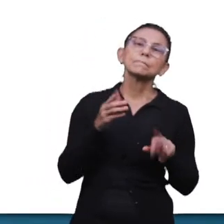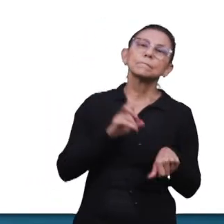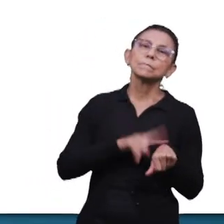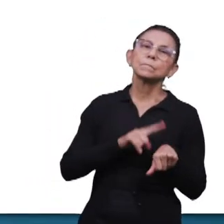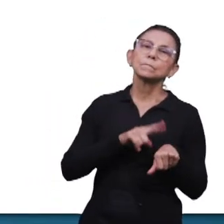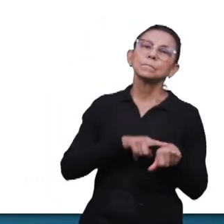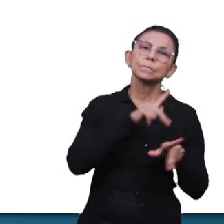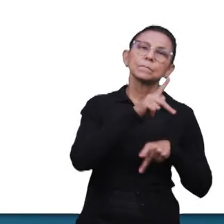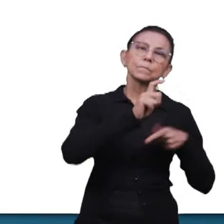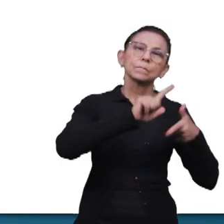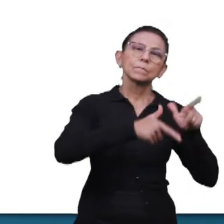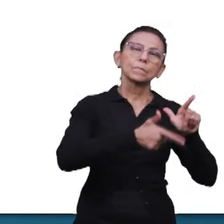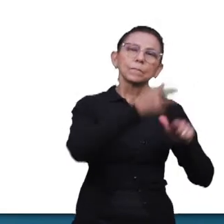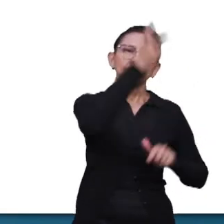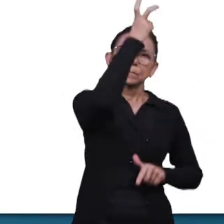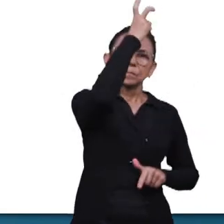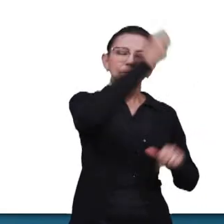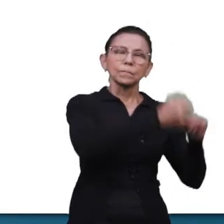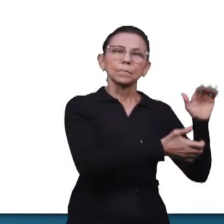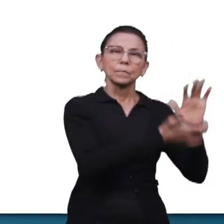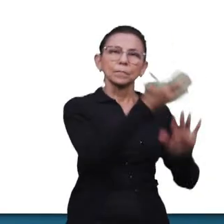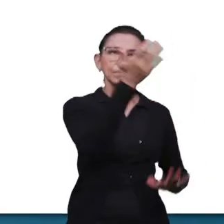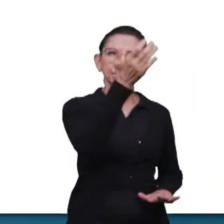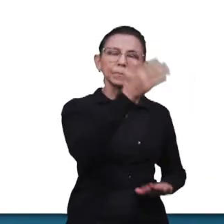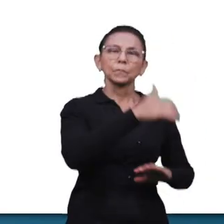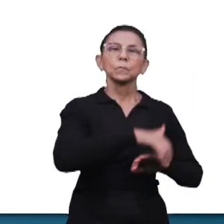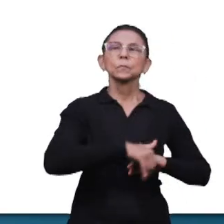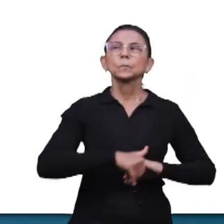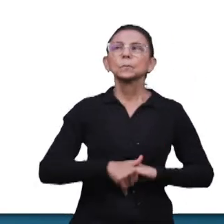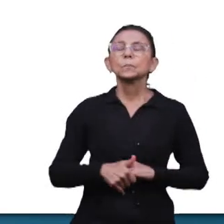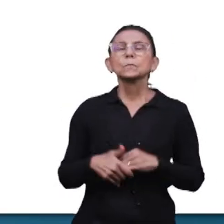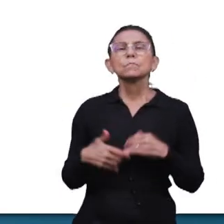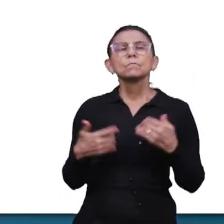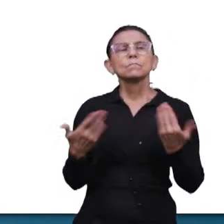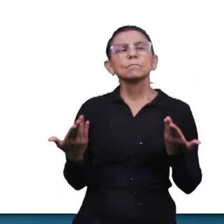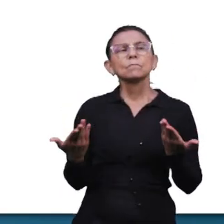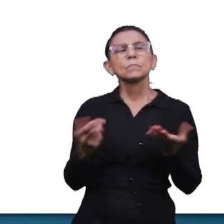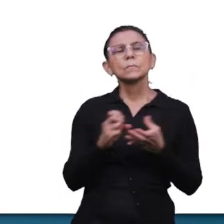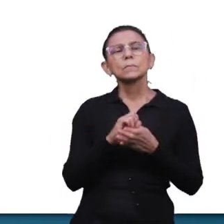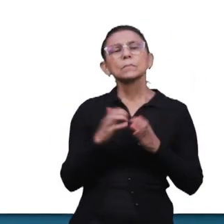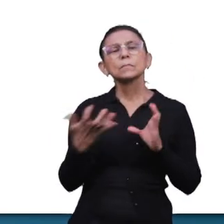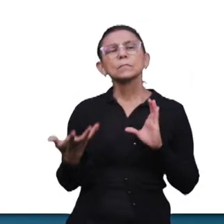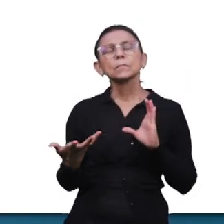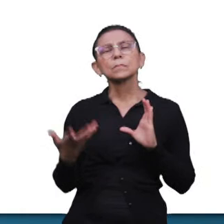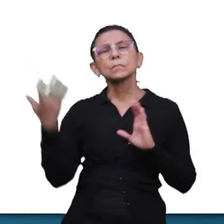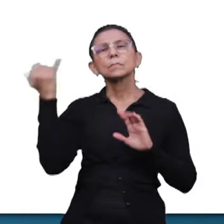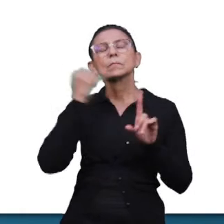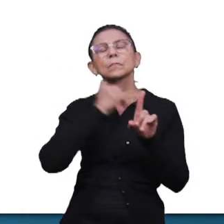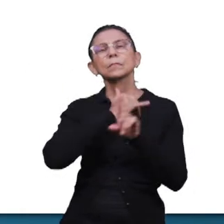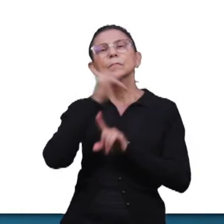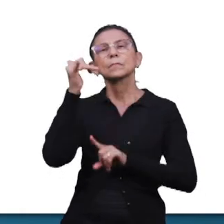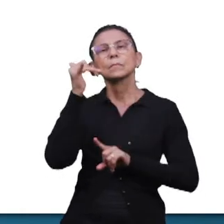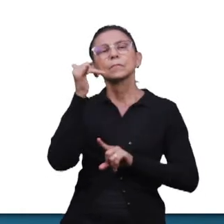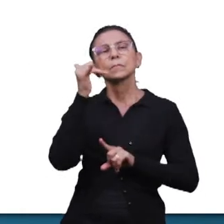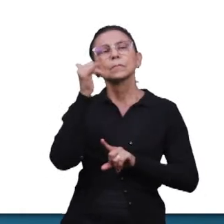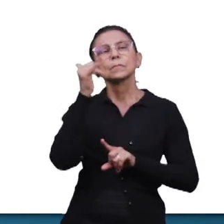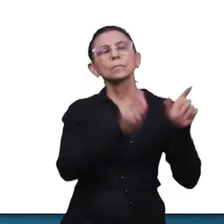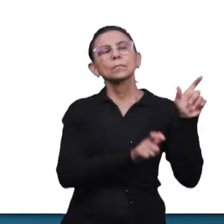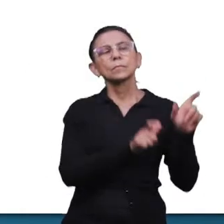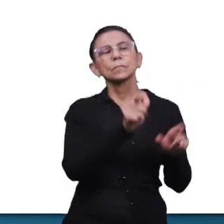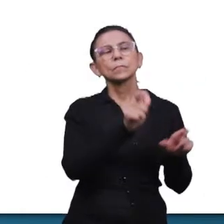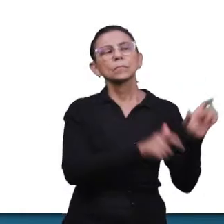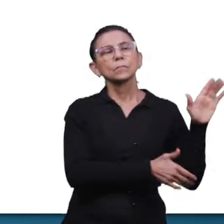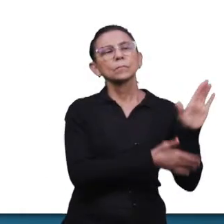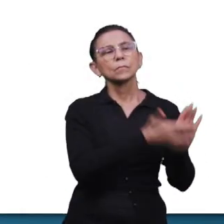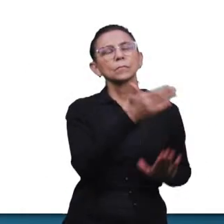saída do povo de Israel do Egito. Então a pergunta é a seguinte: qual a aplicação profética dos que saíram em relação